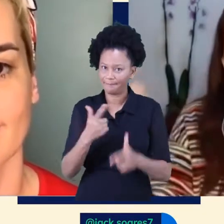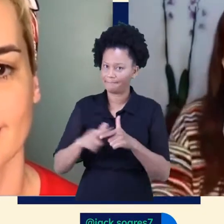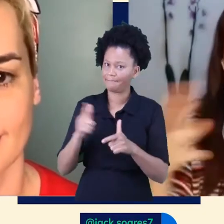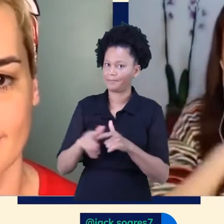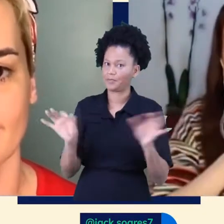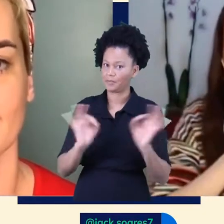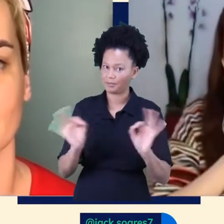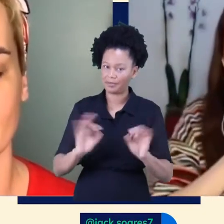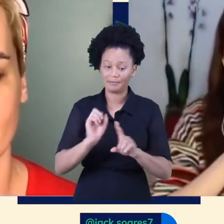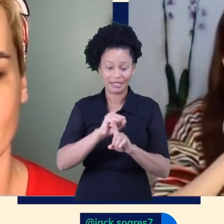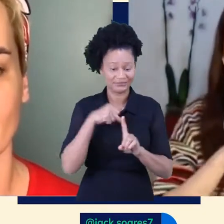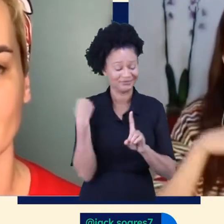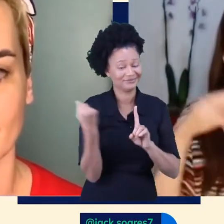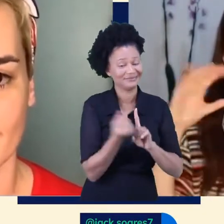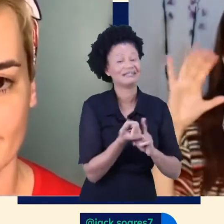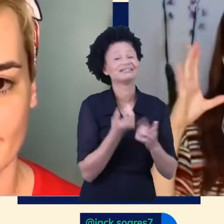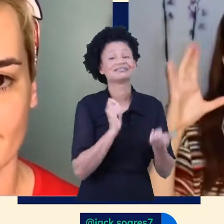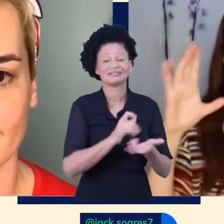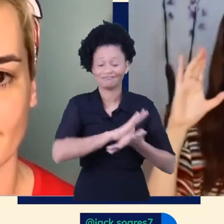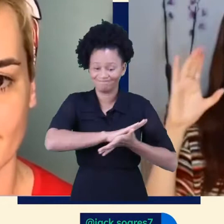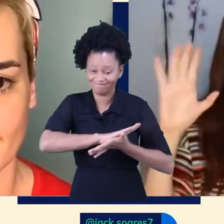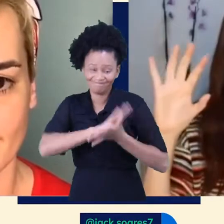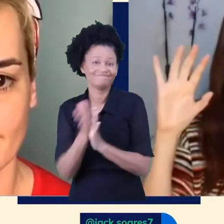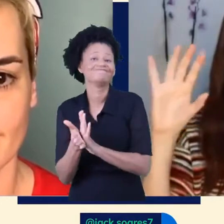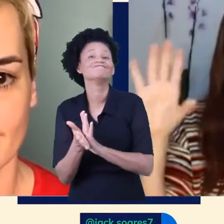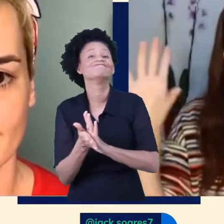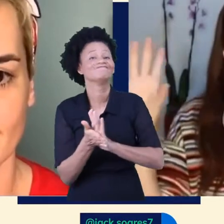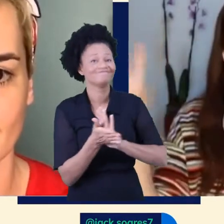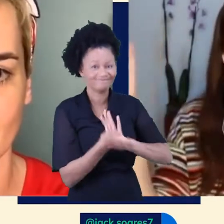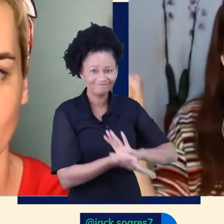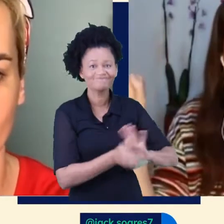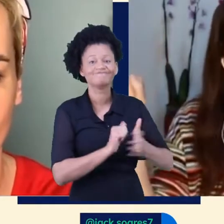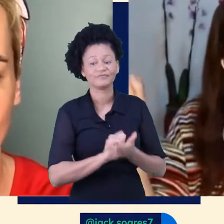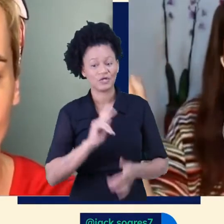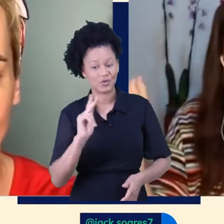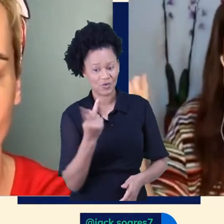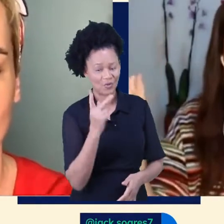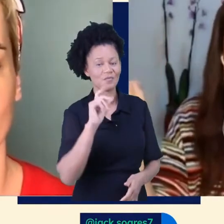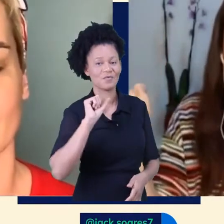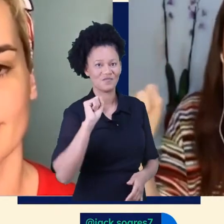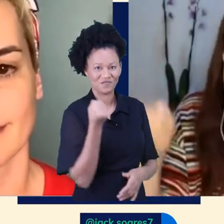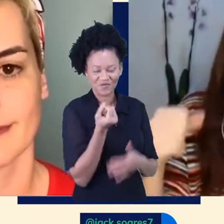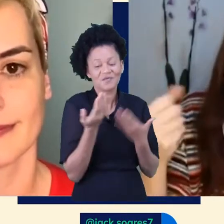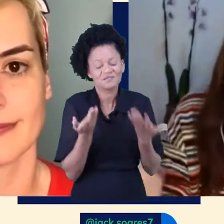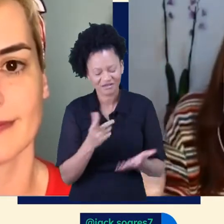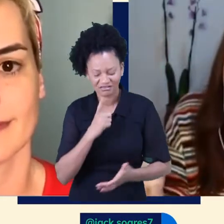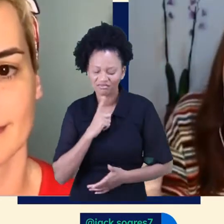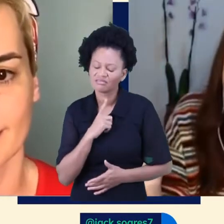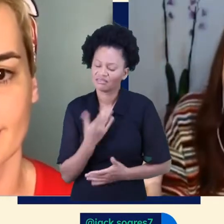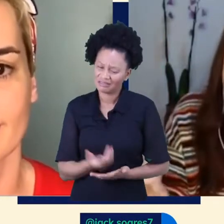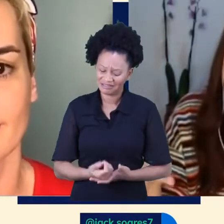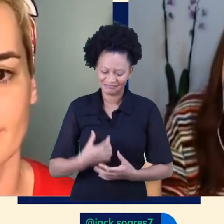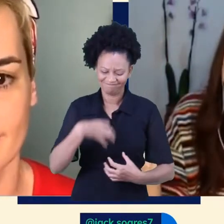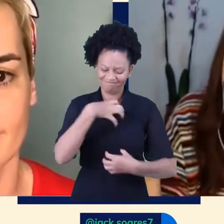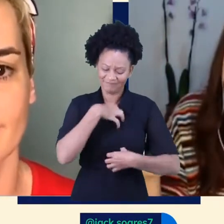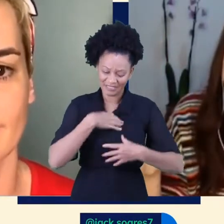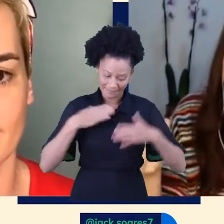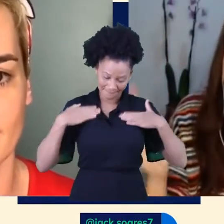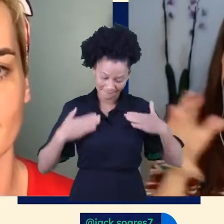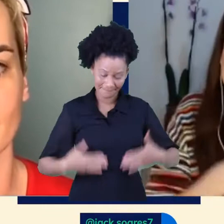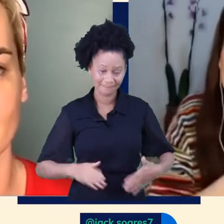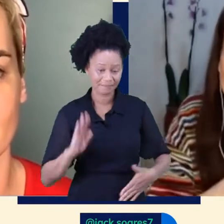homofóbica acaba sendo, né? Então isso, Fafá, que a gente acha que é biológico, né? Inclusive a questão do estupro,